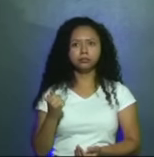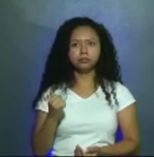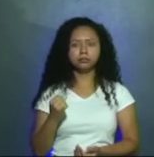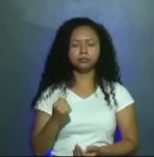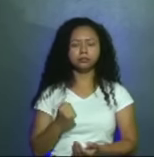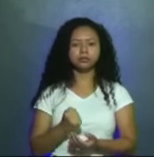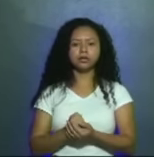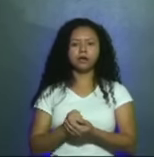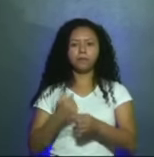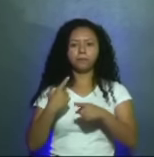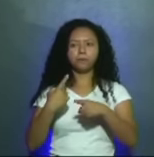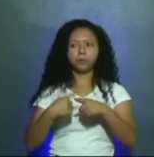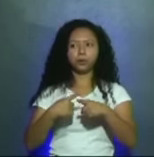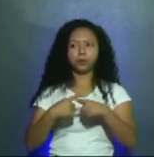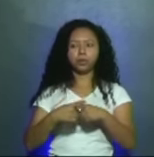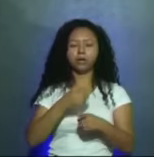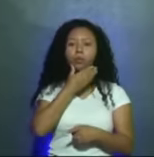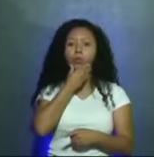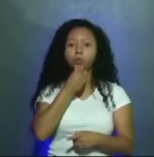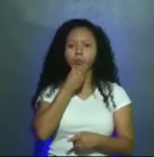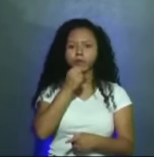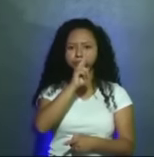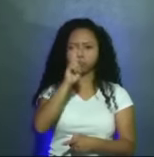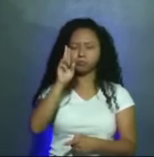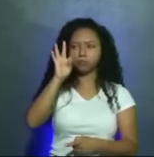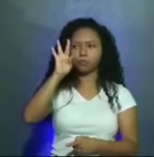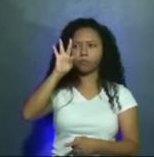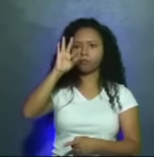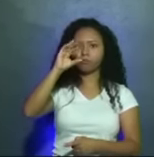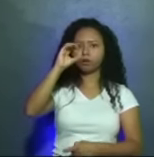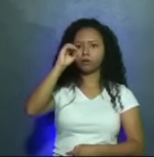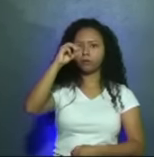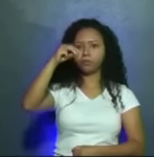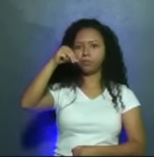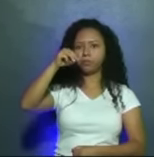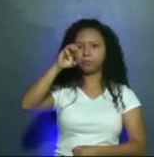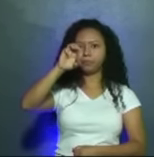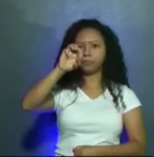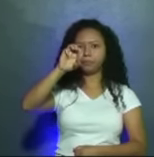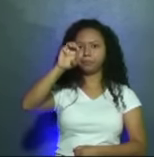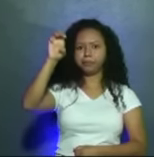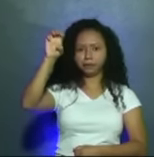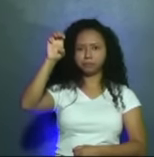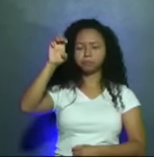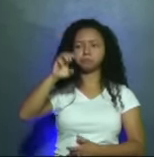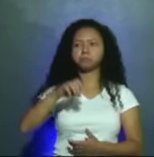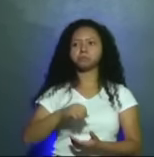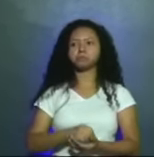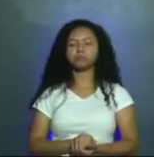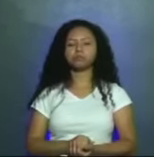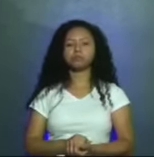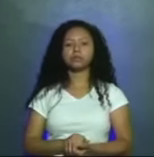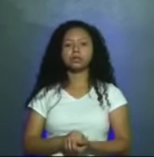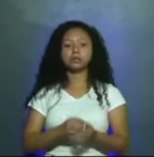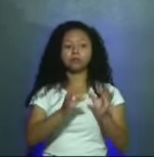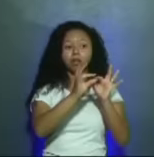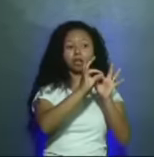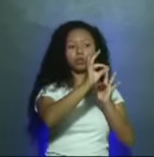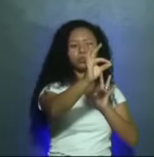Tomé não estava com os discípulos a primeira vez que Jesus apareceu. Aí ele falou assim, ah não,